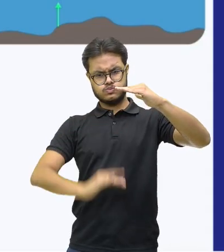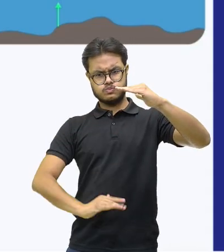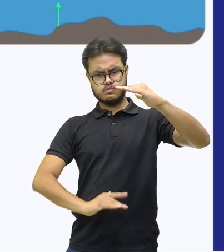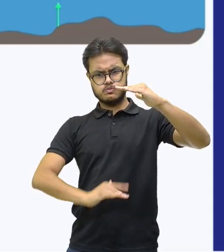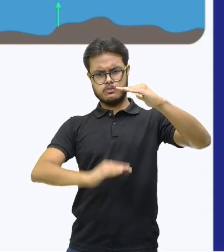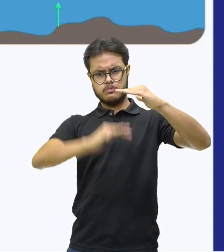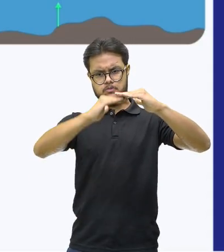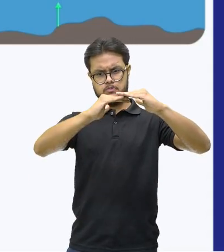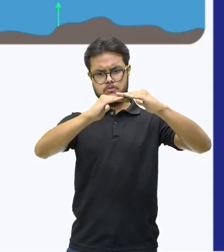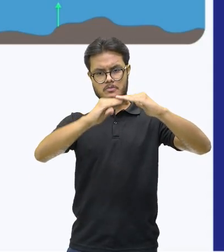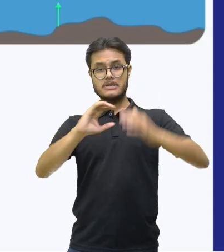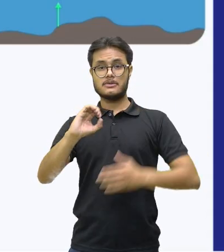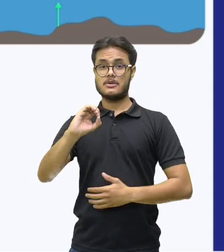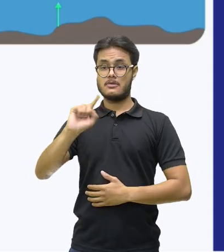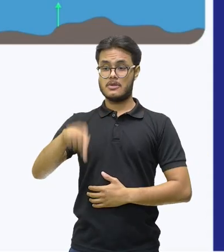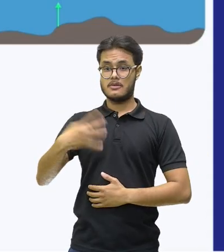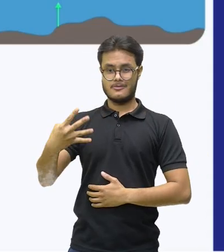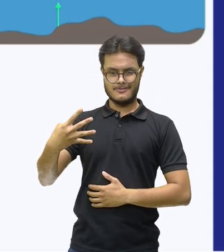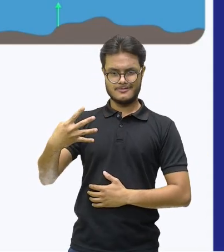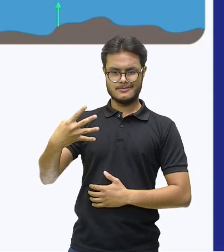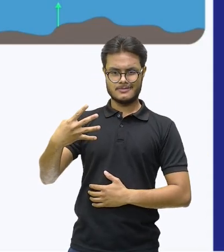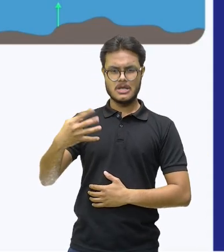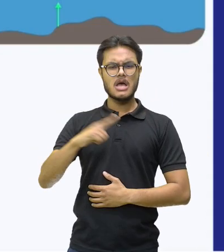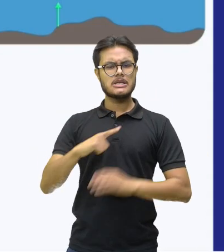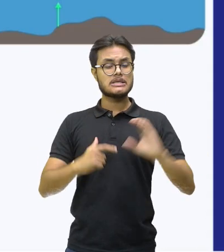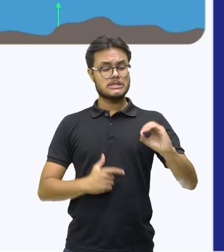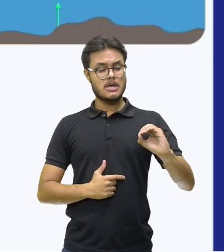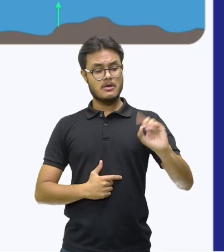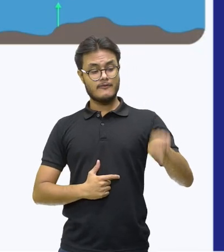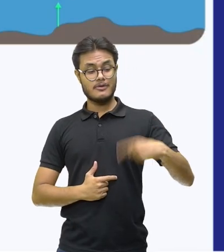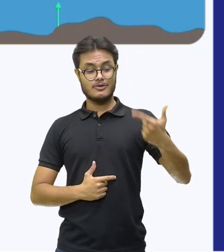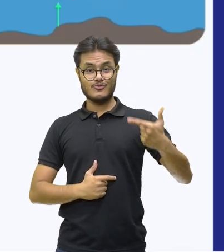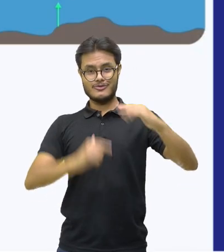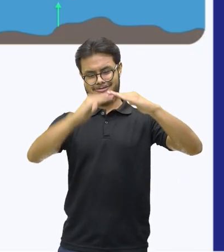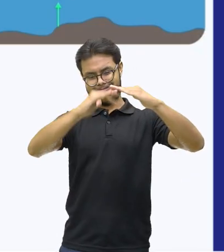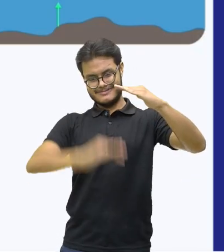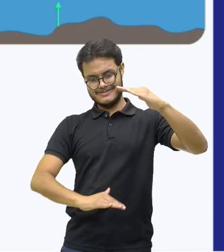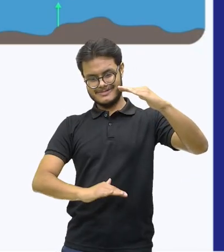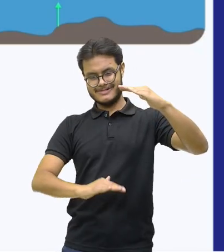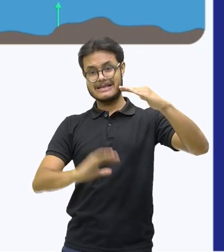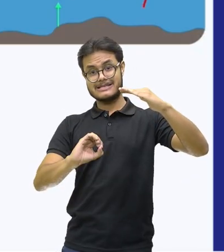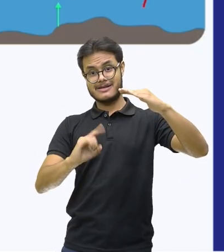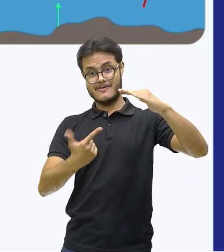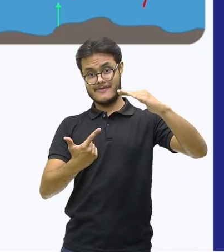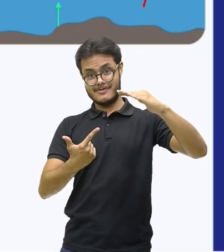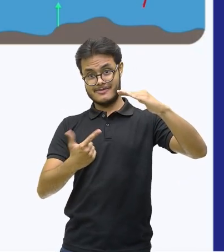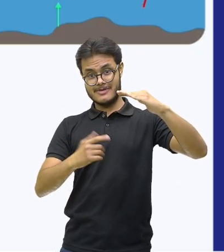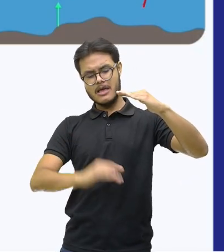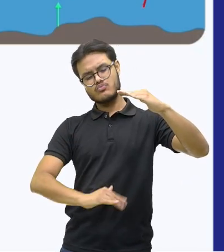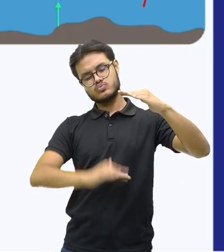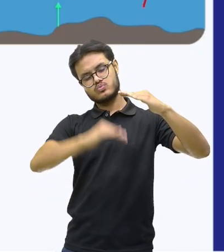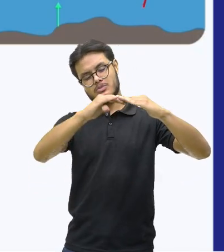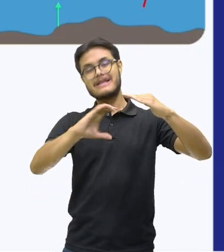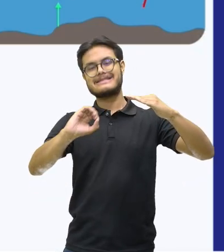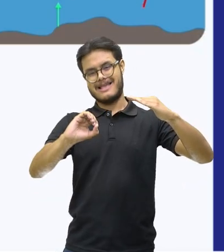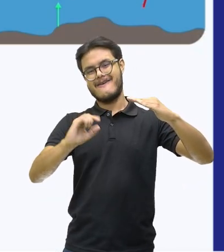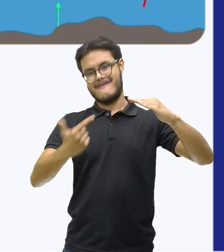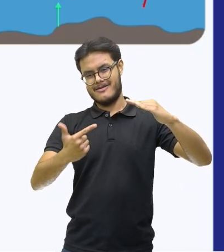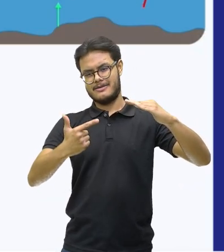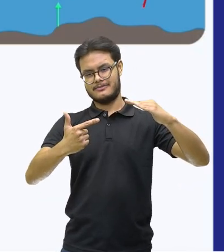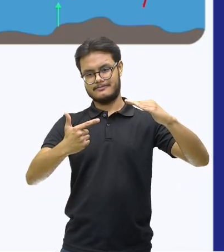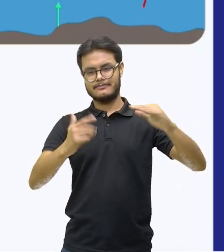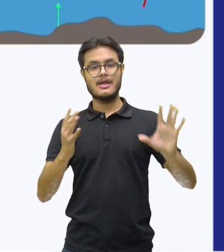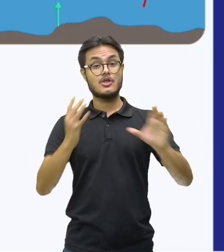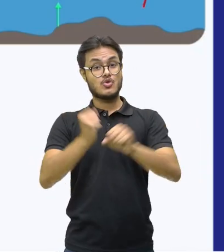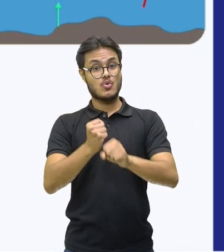Isso quer dizer que você vai ter 0,2 segundos para o som indo e 0,2 segundos para o som voltando. Se eu quiser